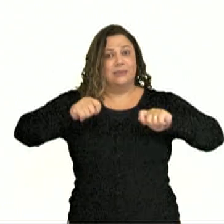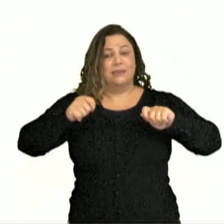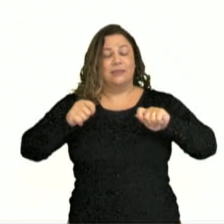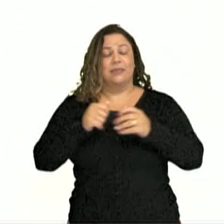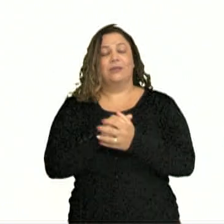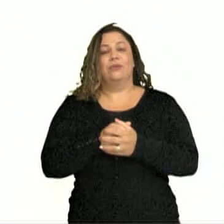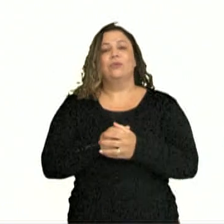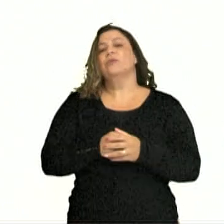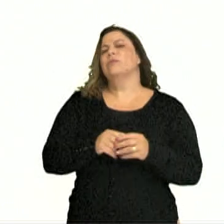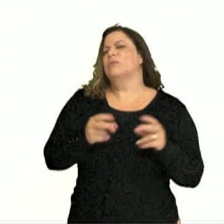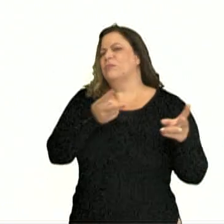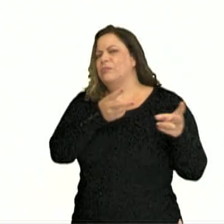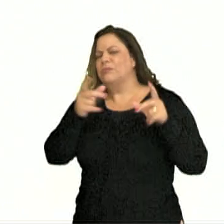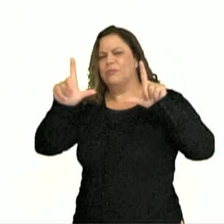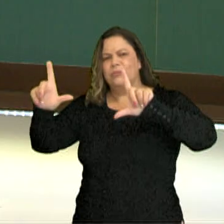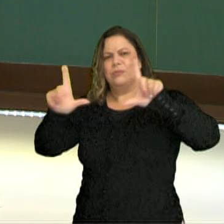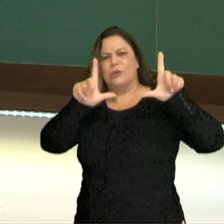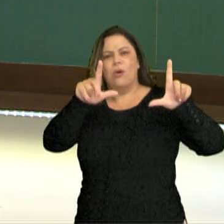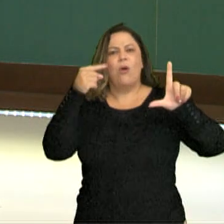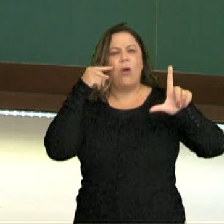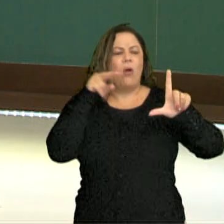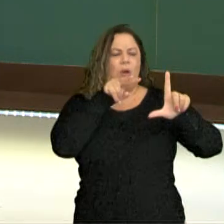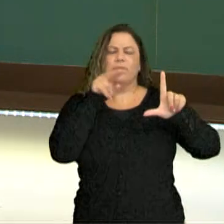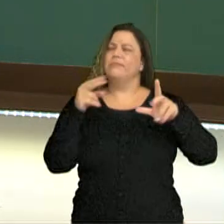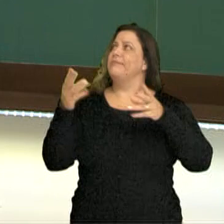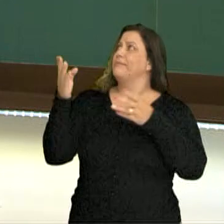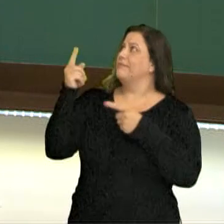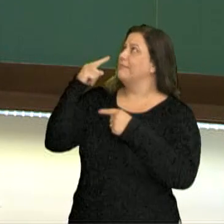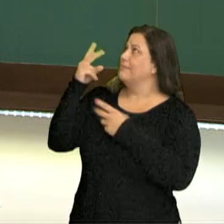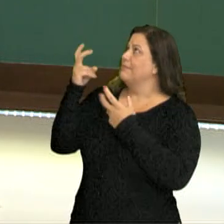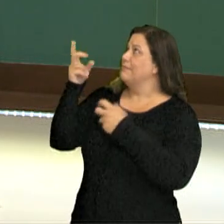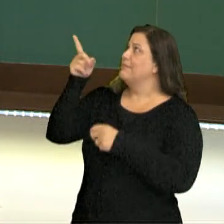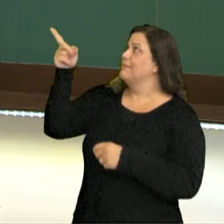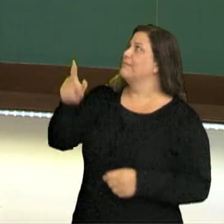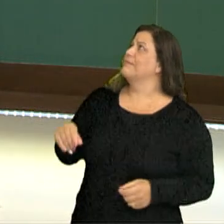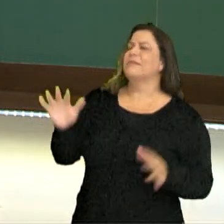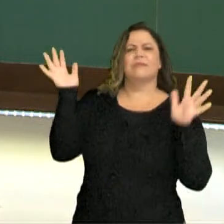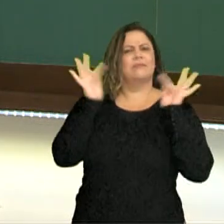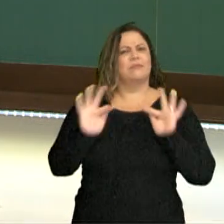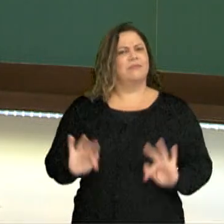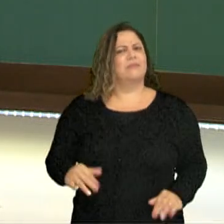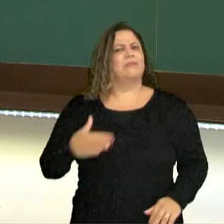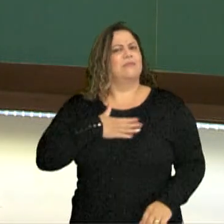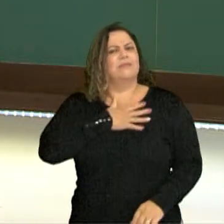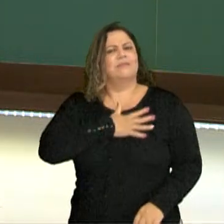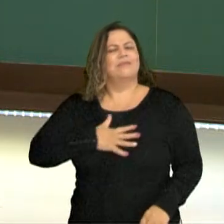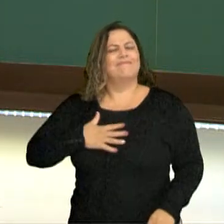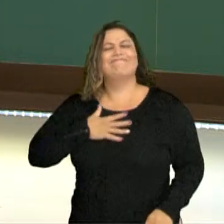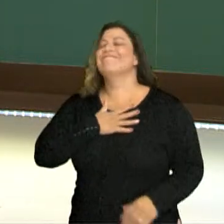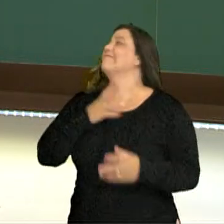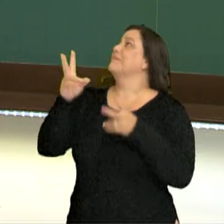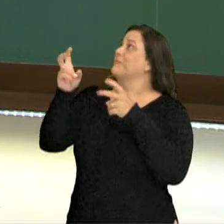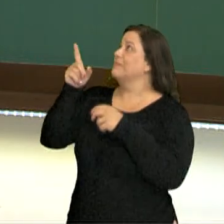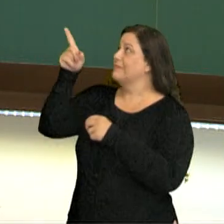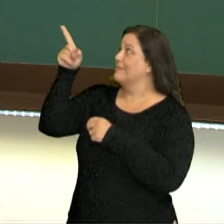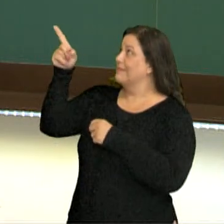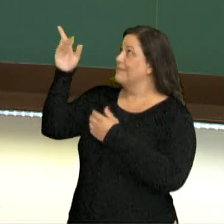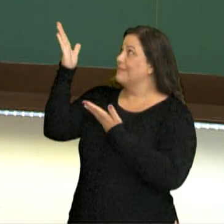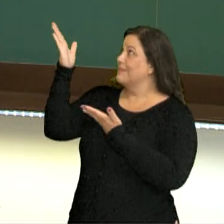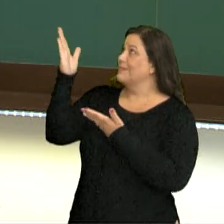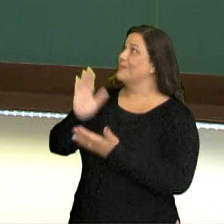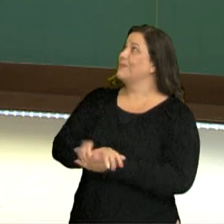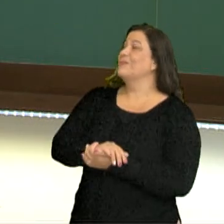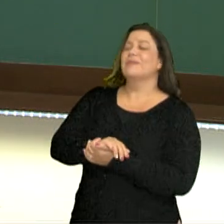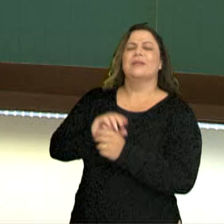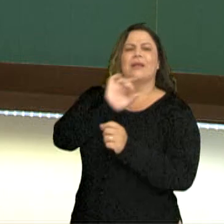aqui. Quando a gente olha uma figura dessa, nos dá uma sensação de leveza, de felicidade, pelo menos para mim, né? Cada um tem a sua forma